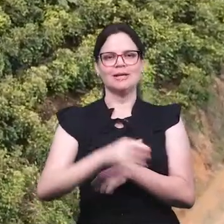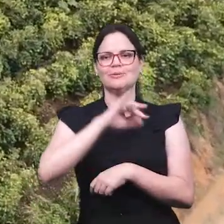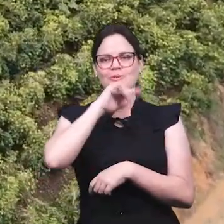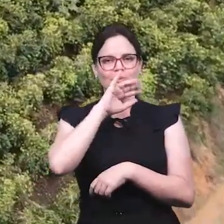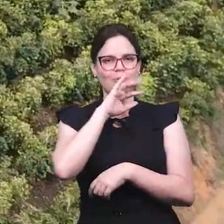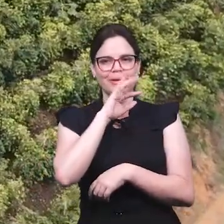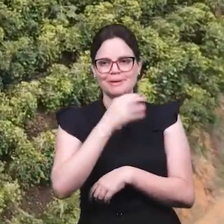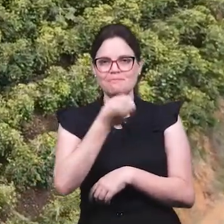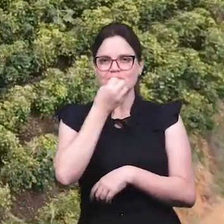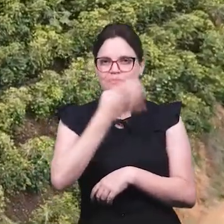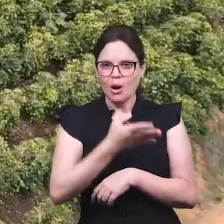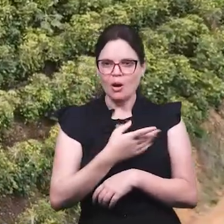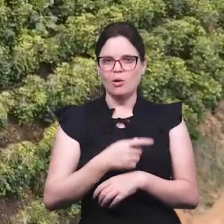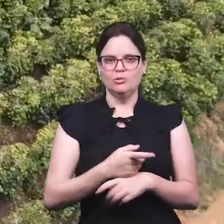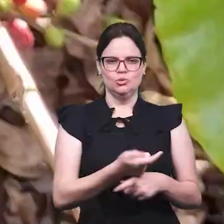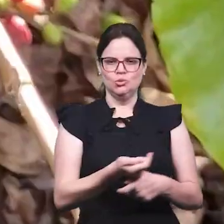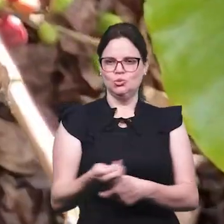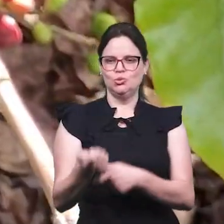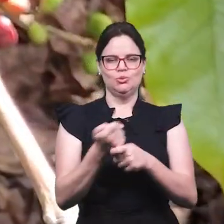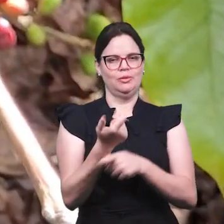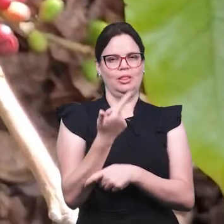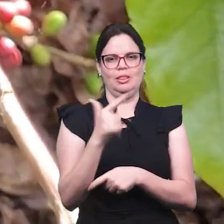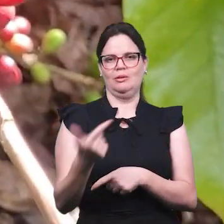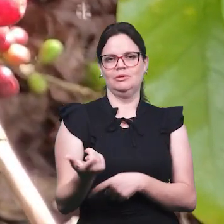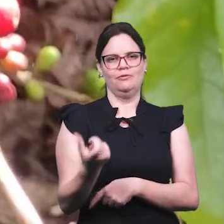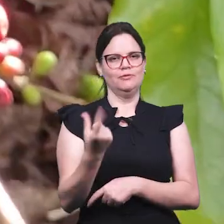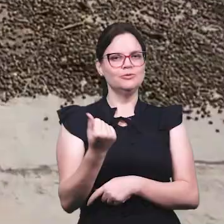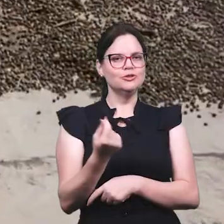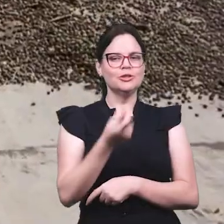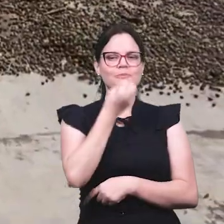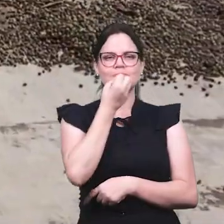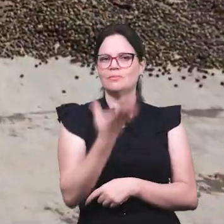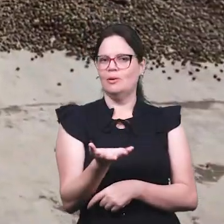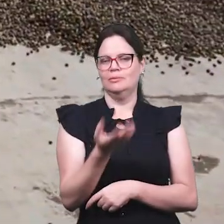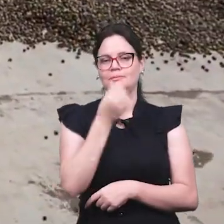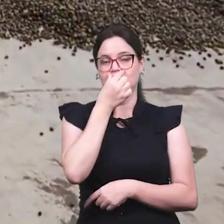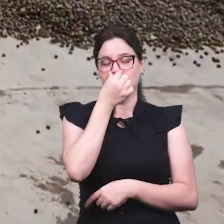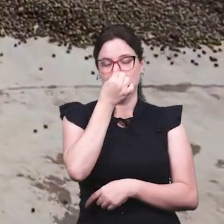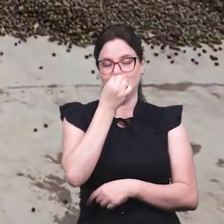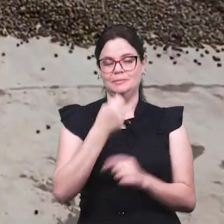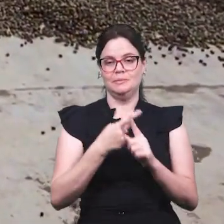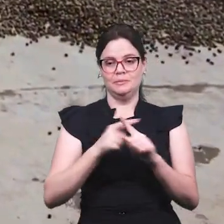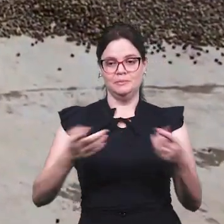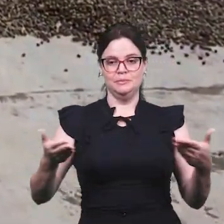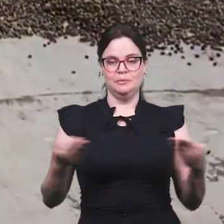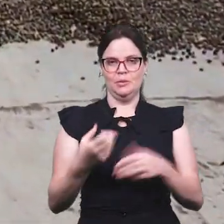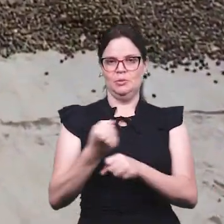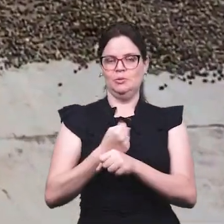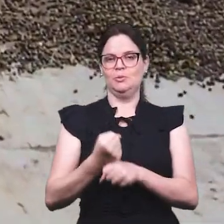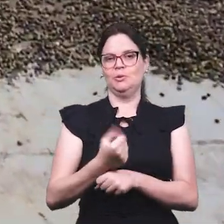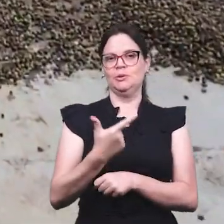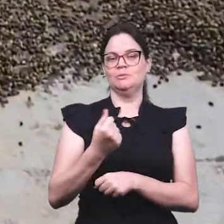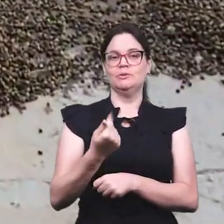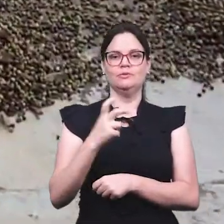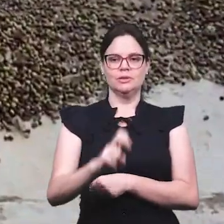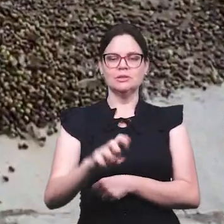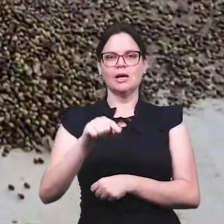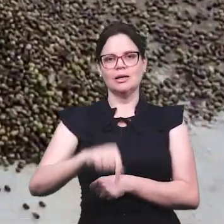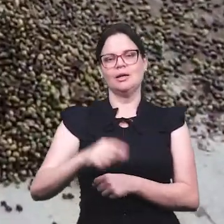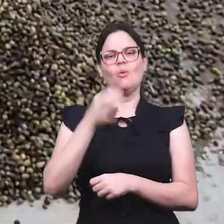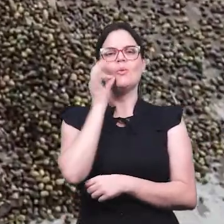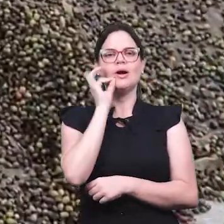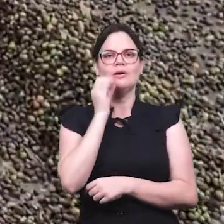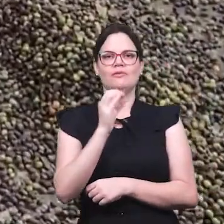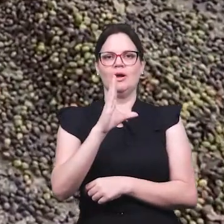para o produtor, que não teve o fluxo financeiro de que precisava. Mas para 2025, no caso do café Conilon,